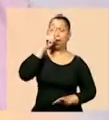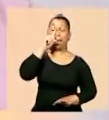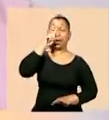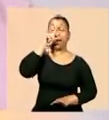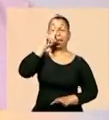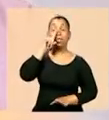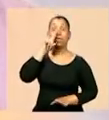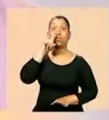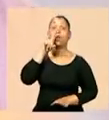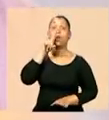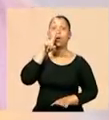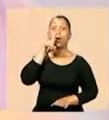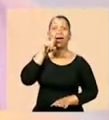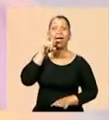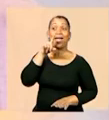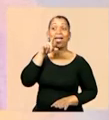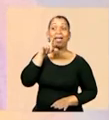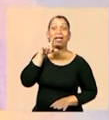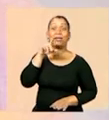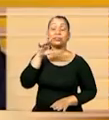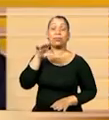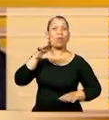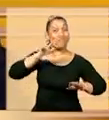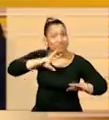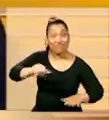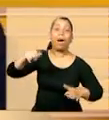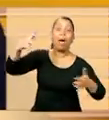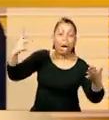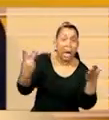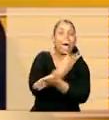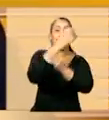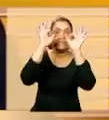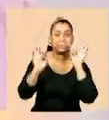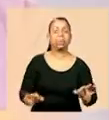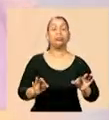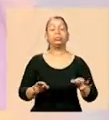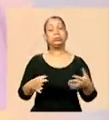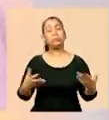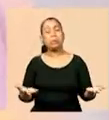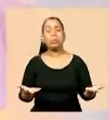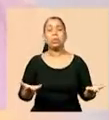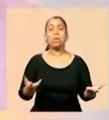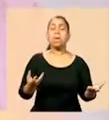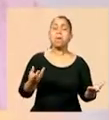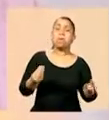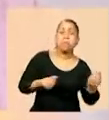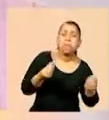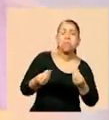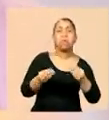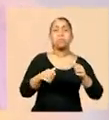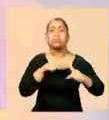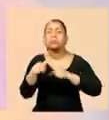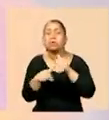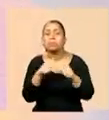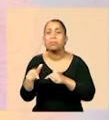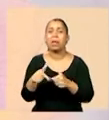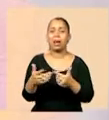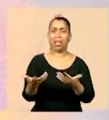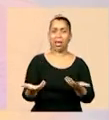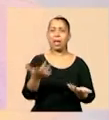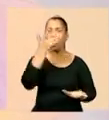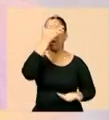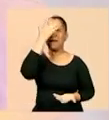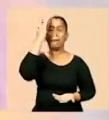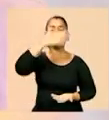aquela situação que está fora de controle. Então, como que eu costumo trabalhar isso de uma forma didática